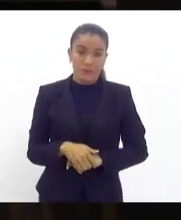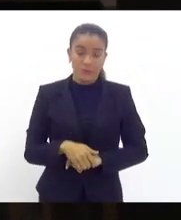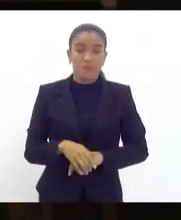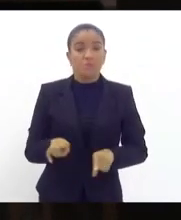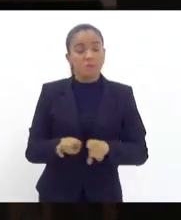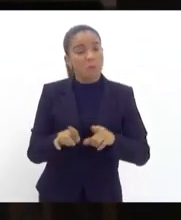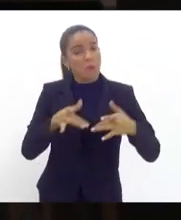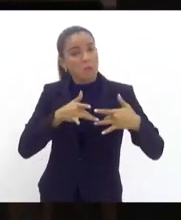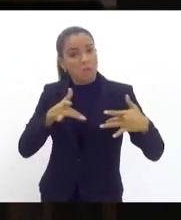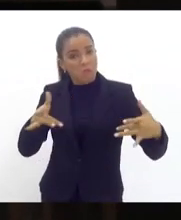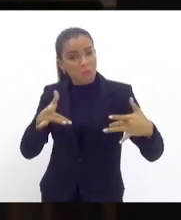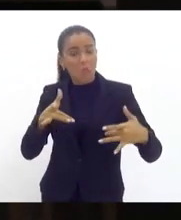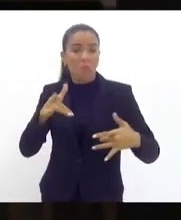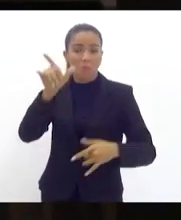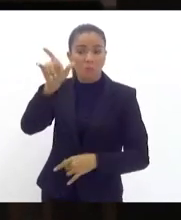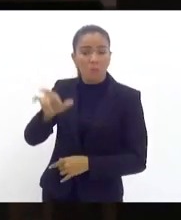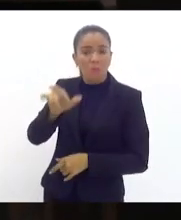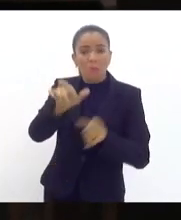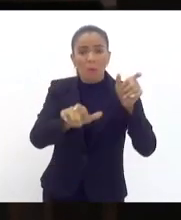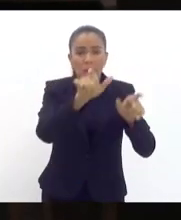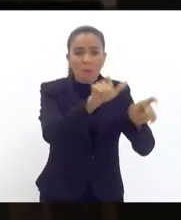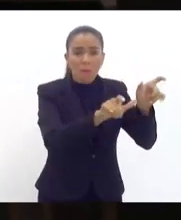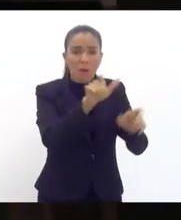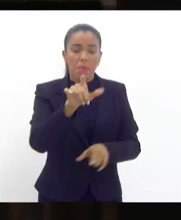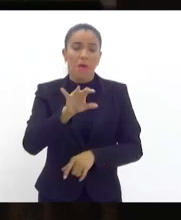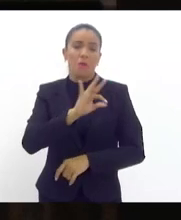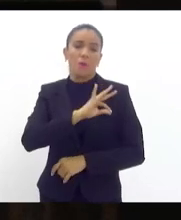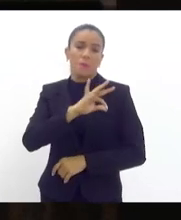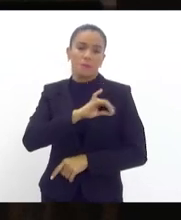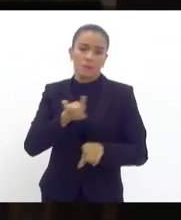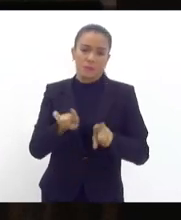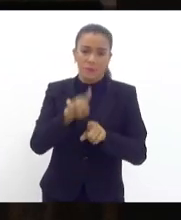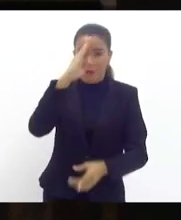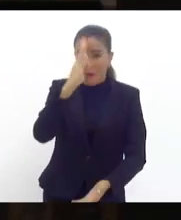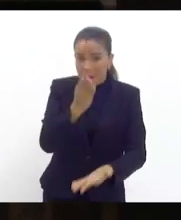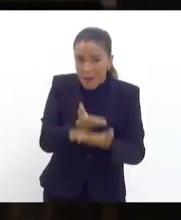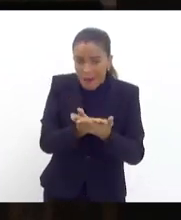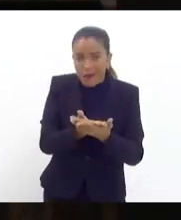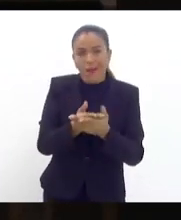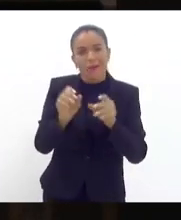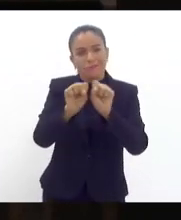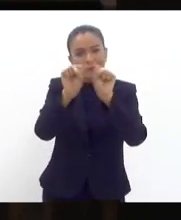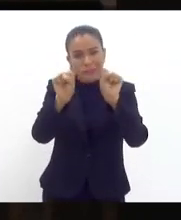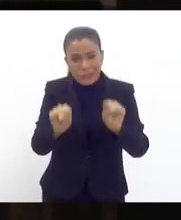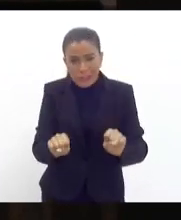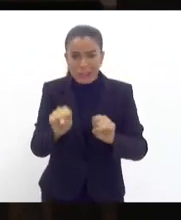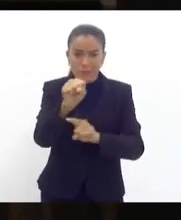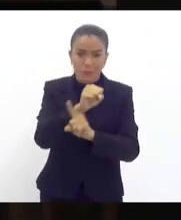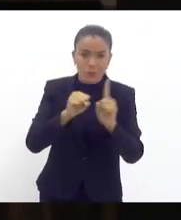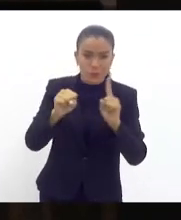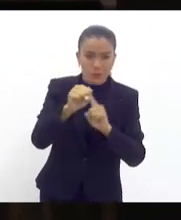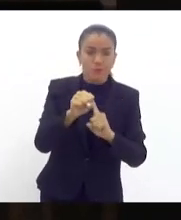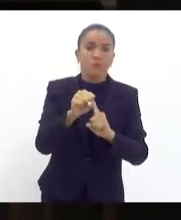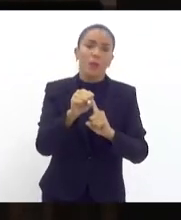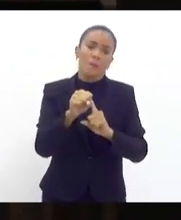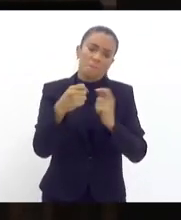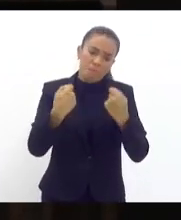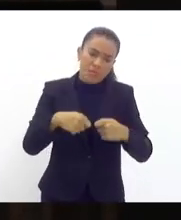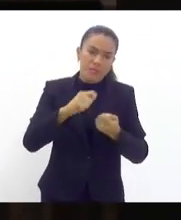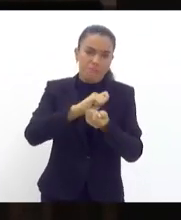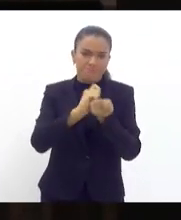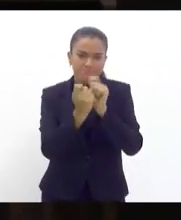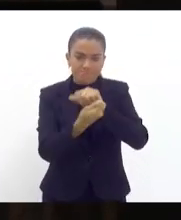solidarizar com a polícia e também acreditar que o sistema social tem que